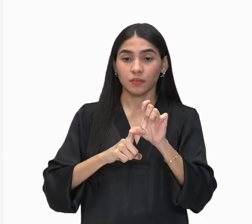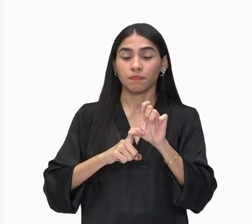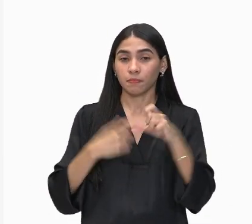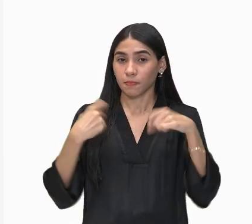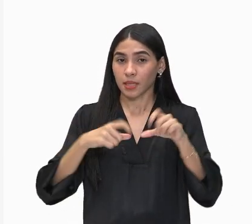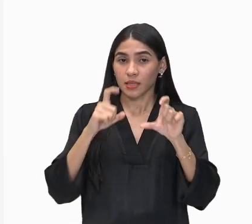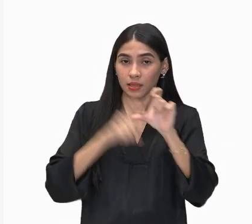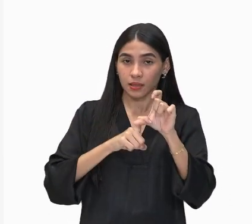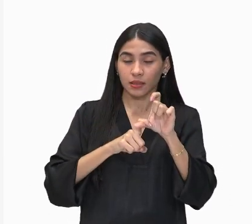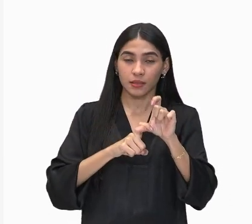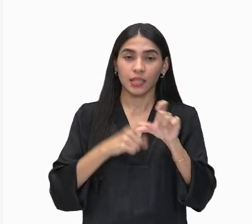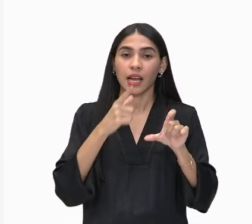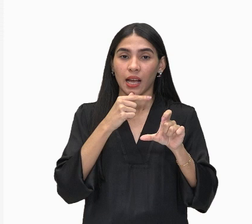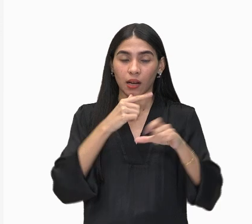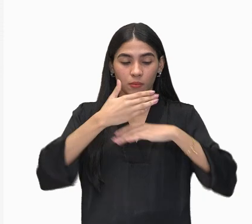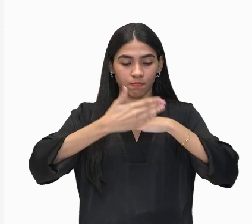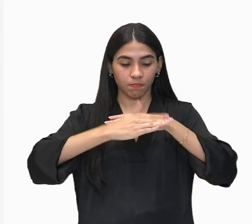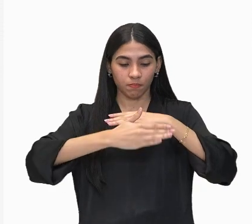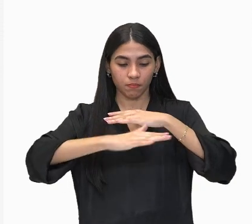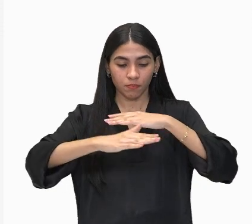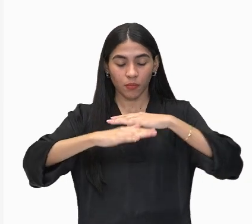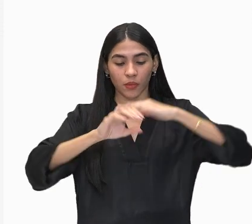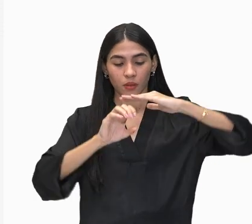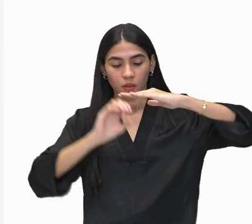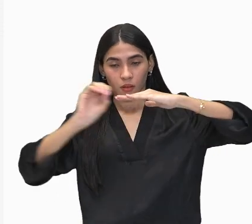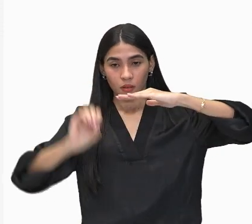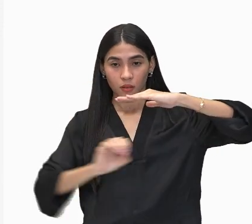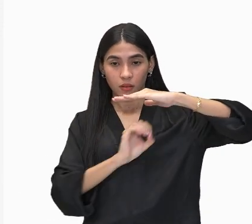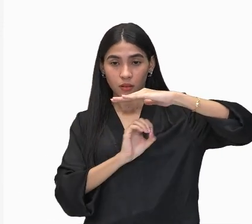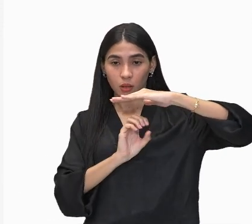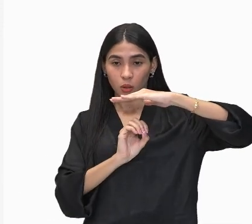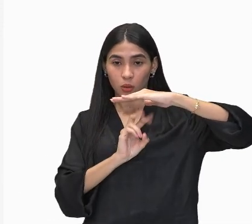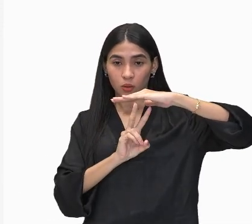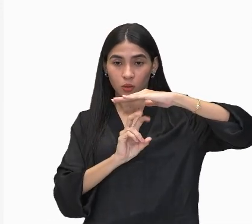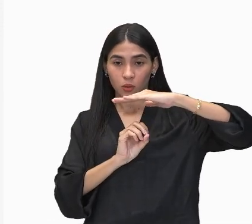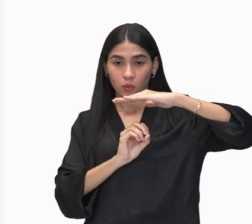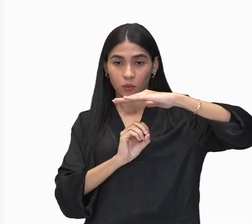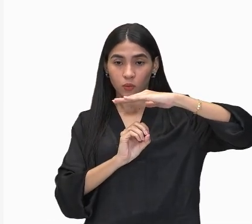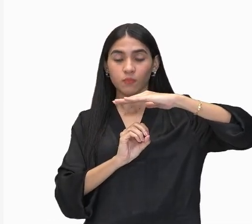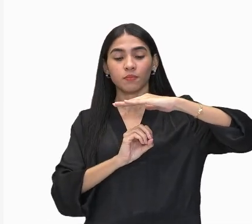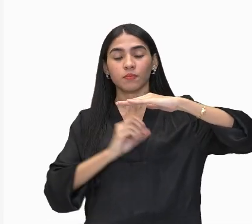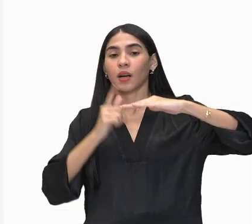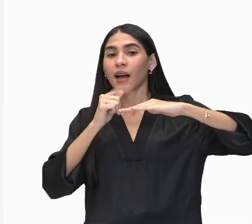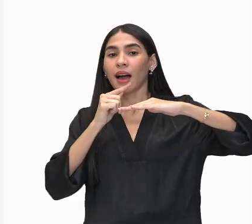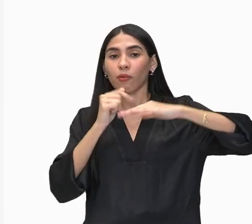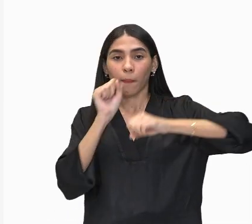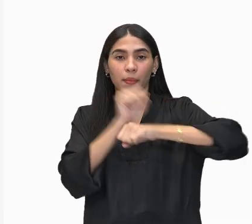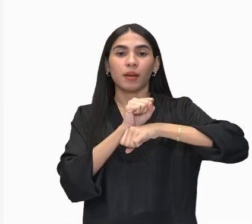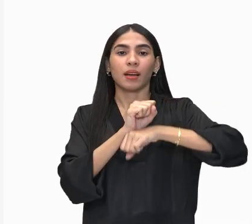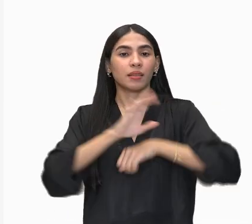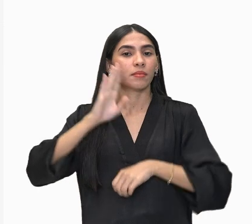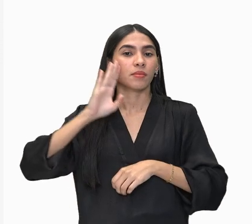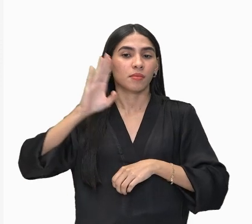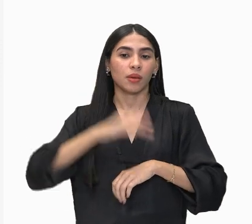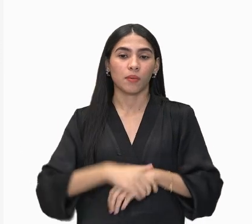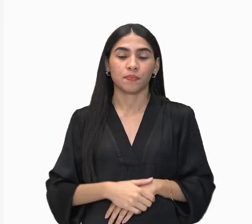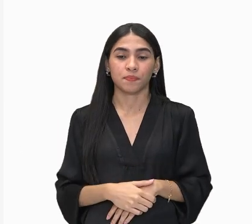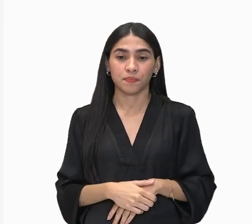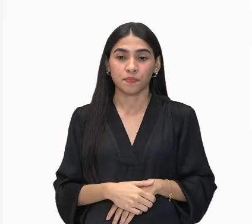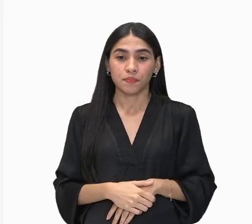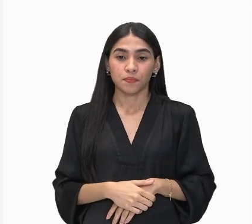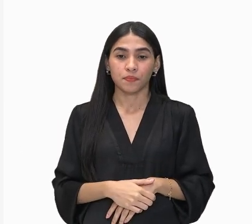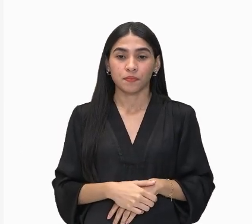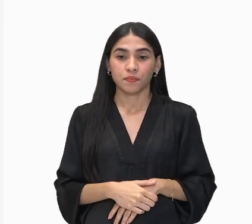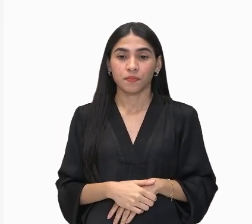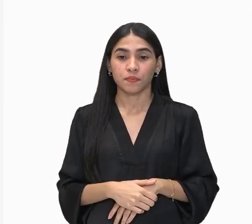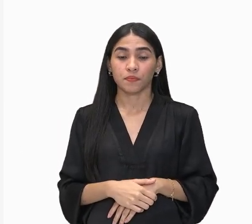água, então é necessário esse desenvolvimento próximo de águas paradas, principalmente, e esse